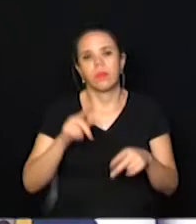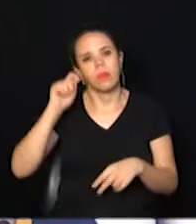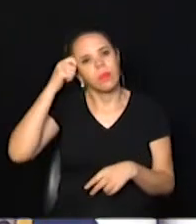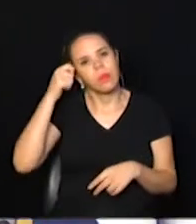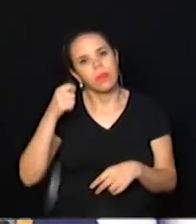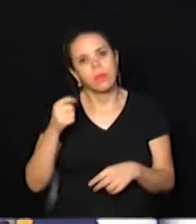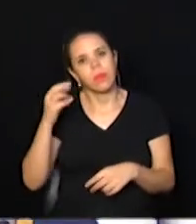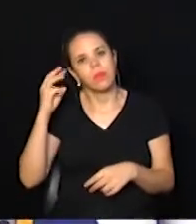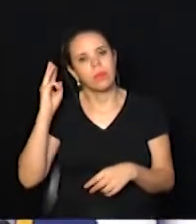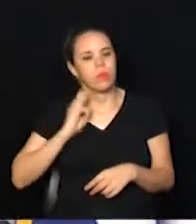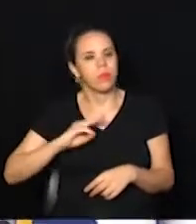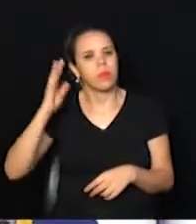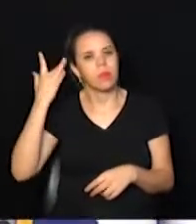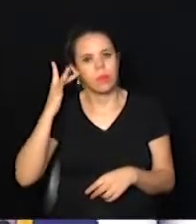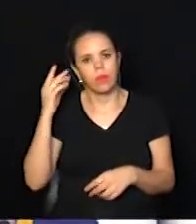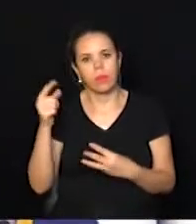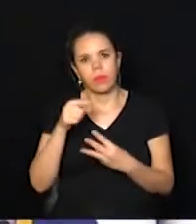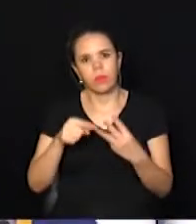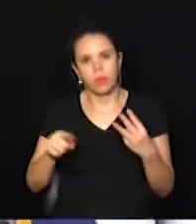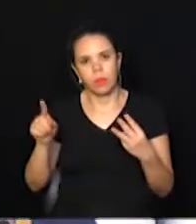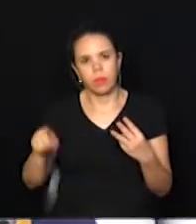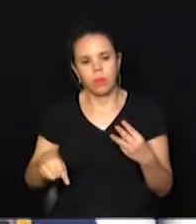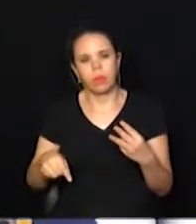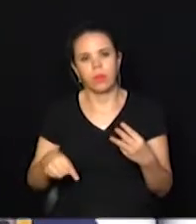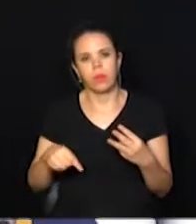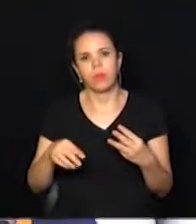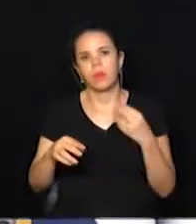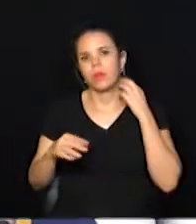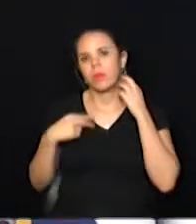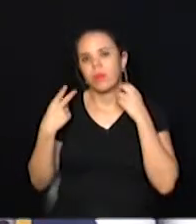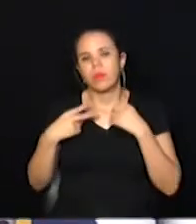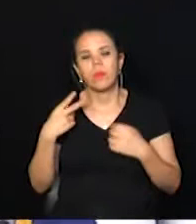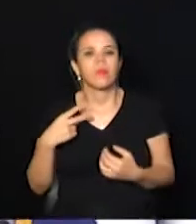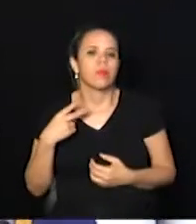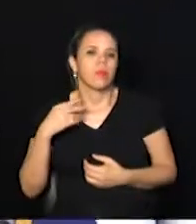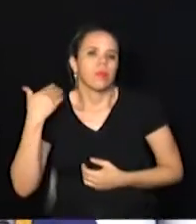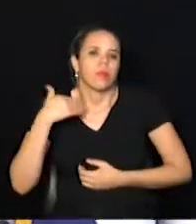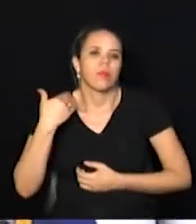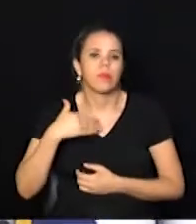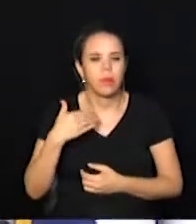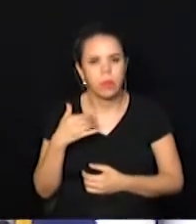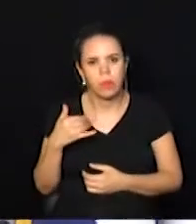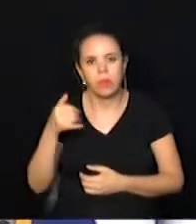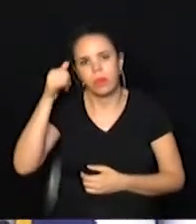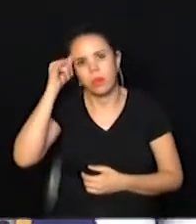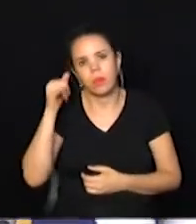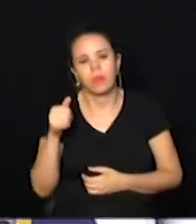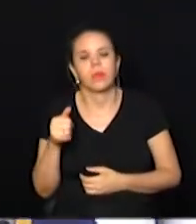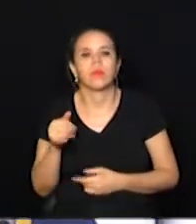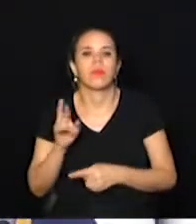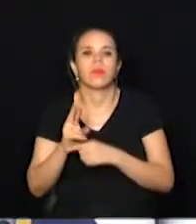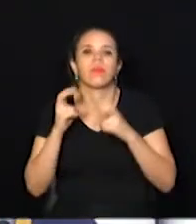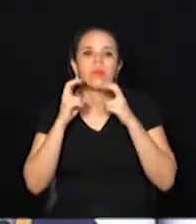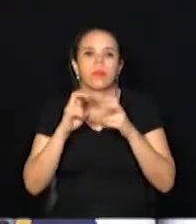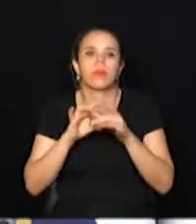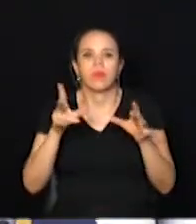e Guidas. Acho que vocês, e mais o Paulo e mais a Mariana, serão os nossos porta-voz públicos, porque o